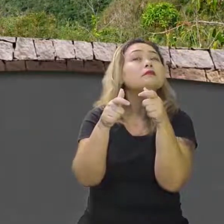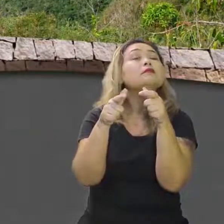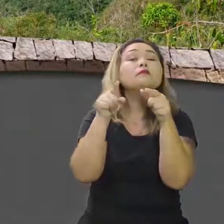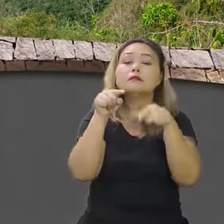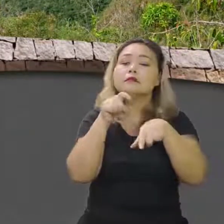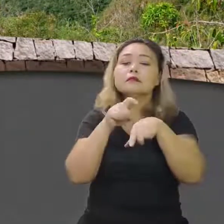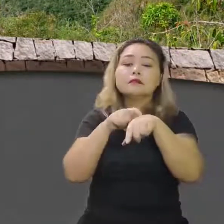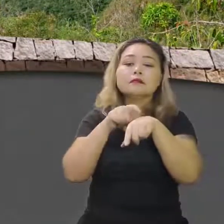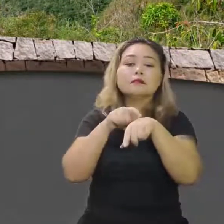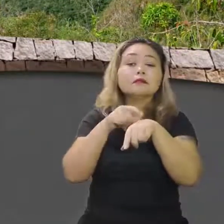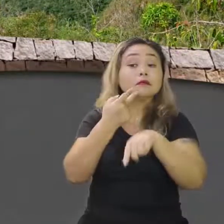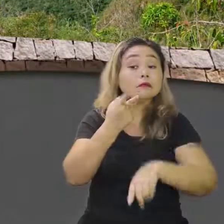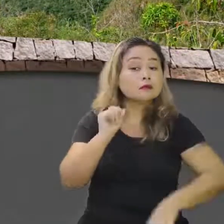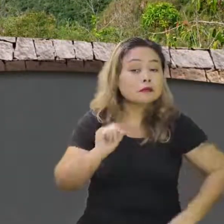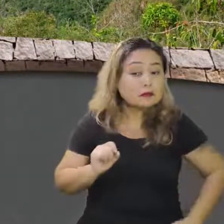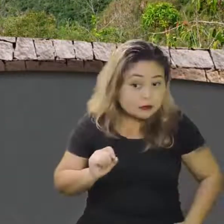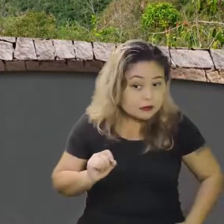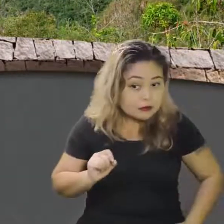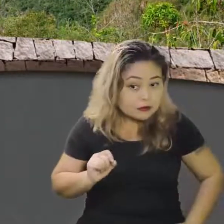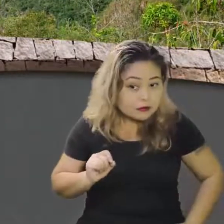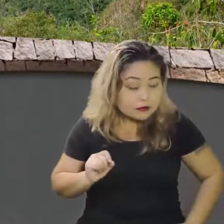E esse tempo nós vamos estar falando de quem?